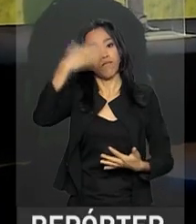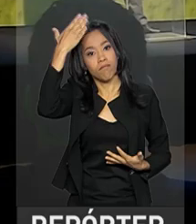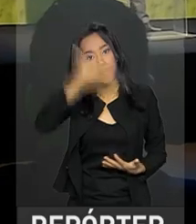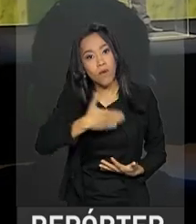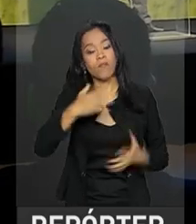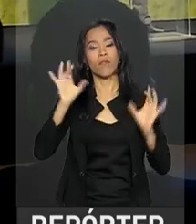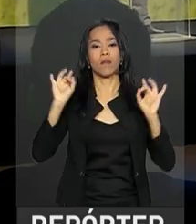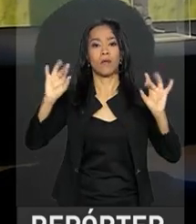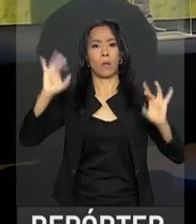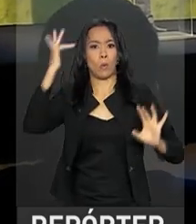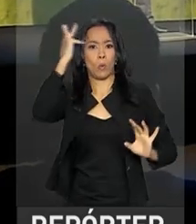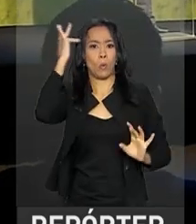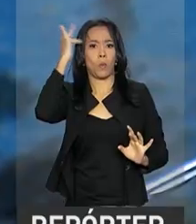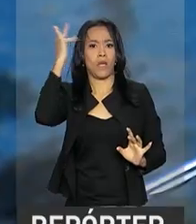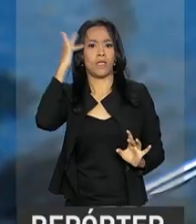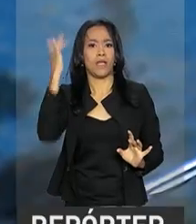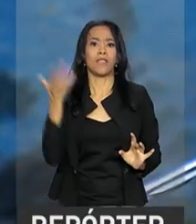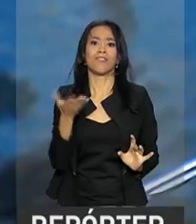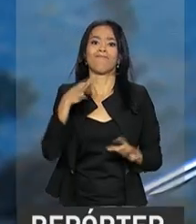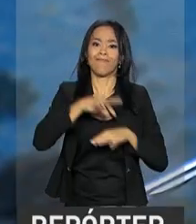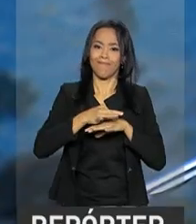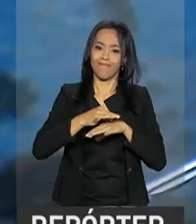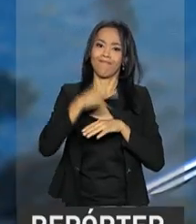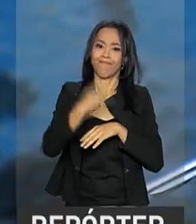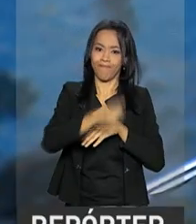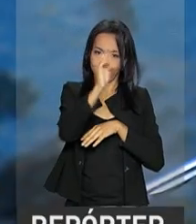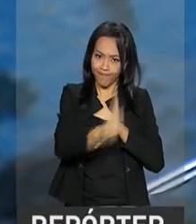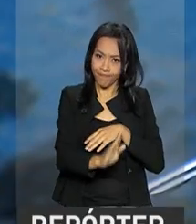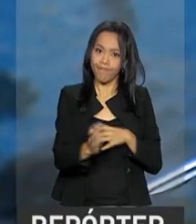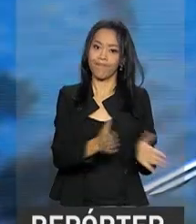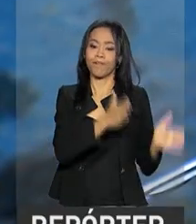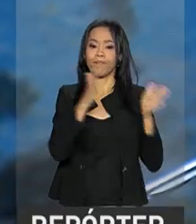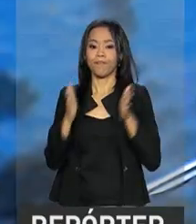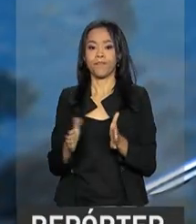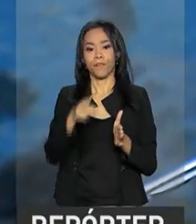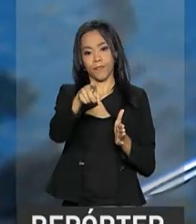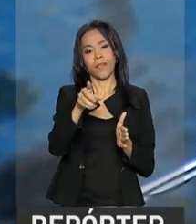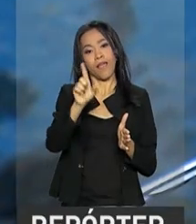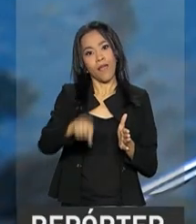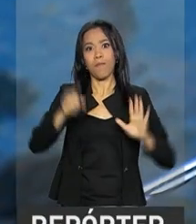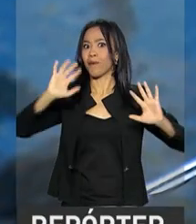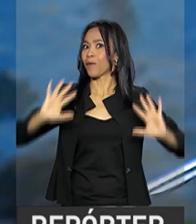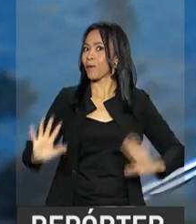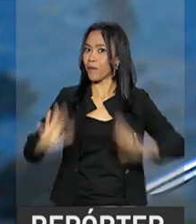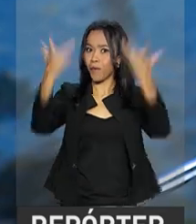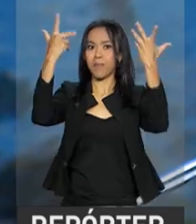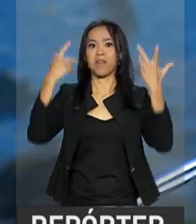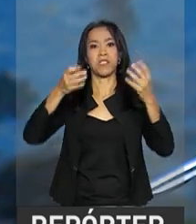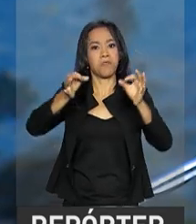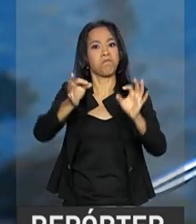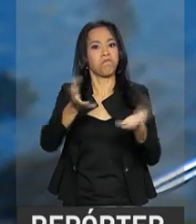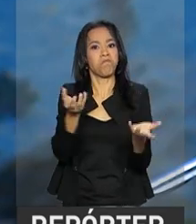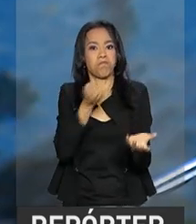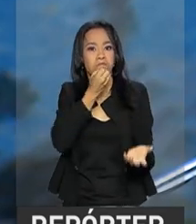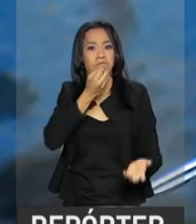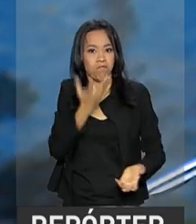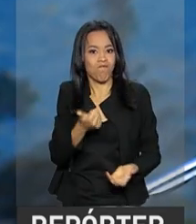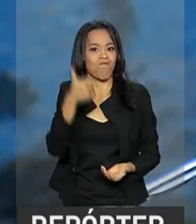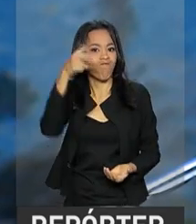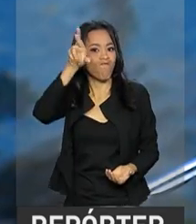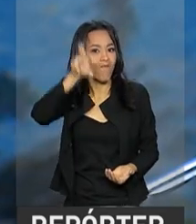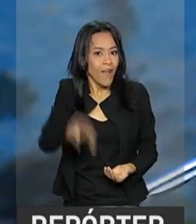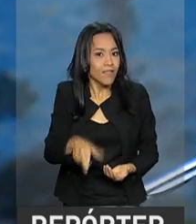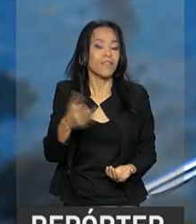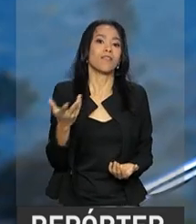da qualidade da nossa carne. Esta é uma celebração mais do que justificada, né? Nós damos, na verdade, mais